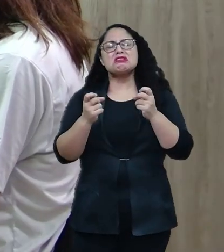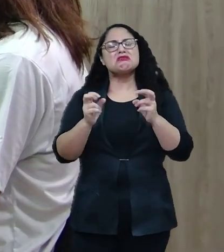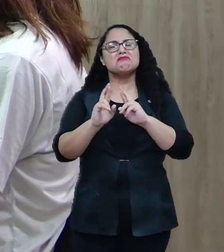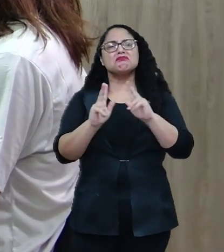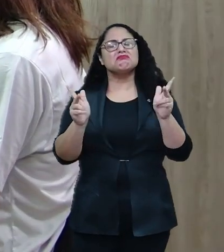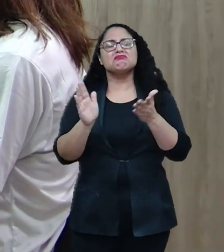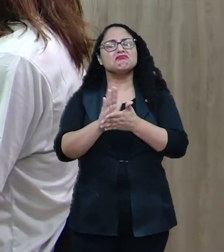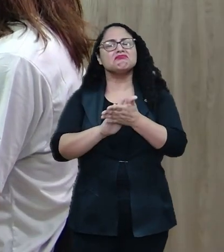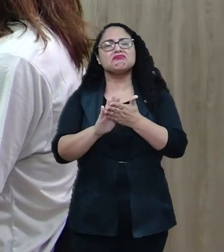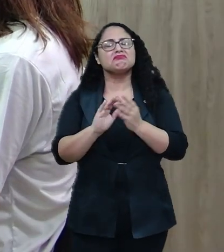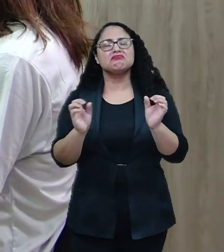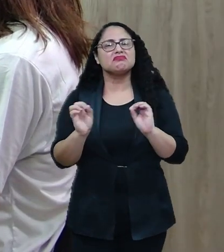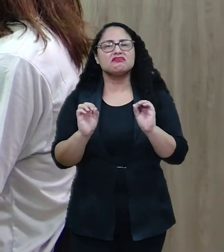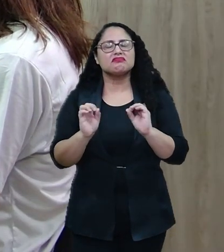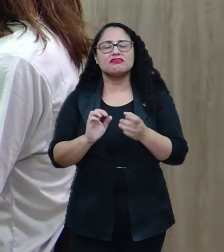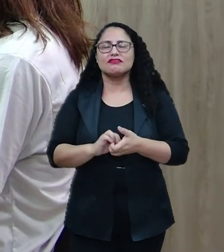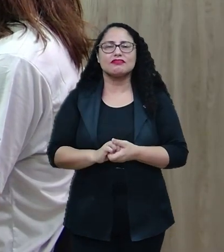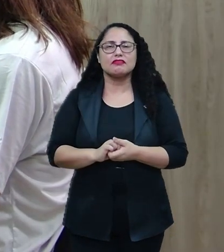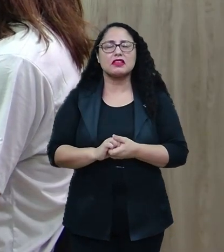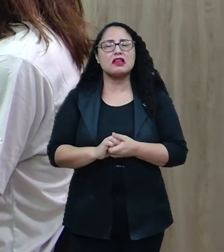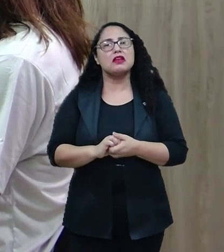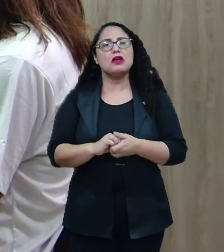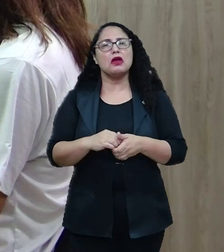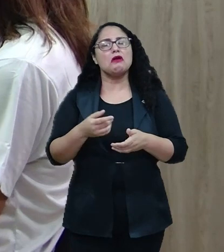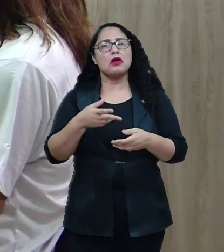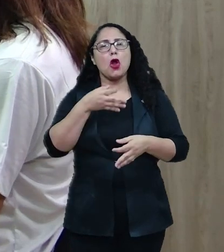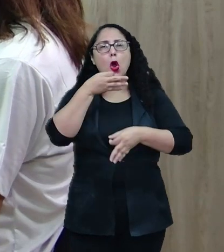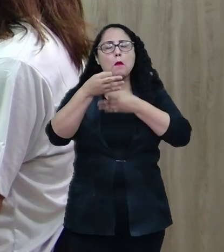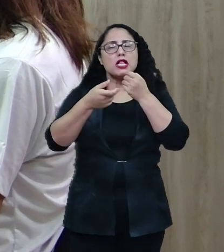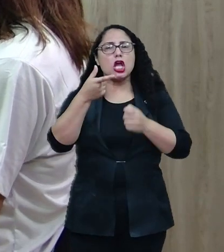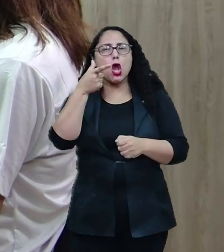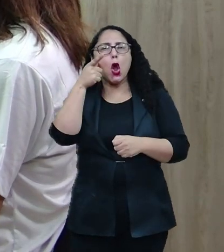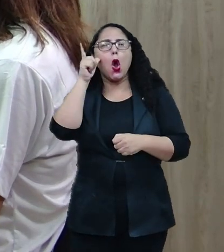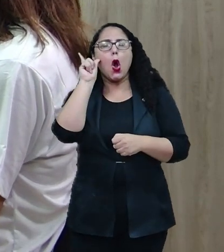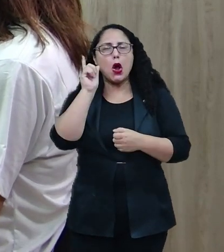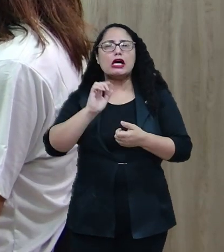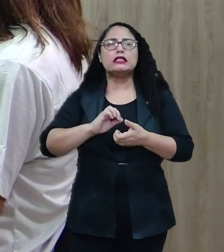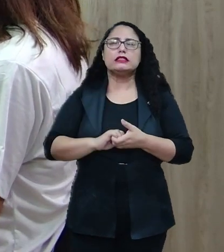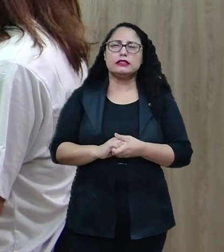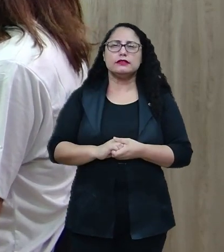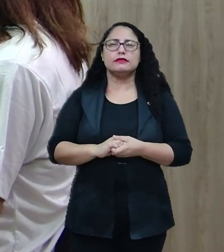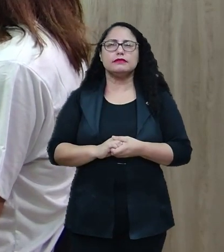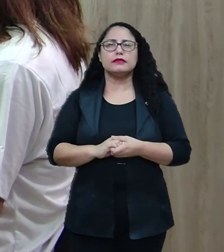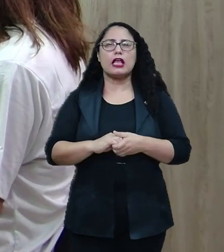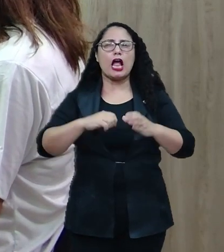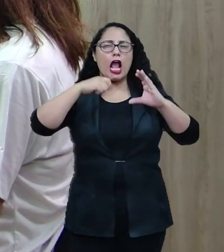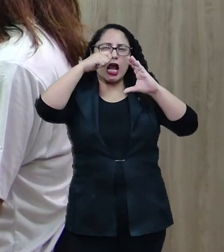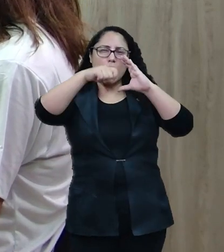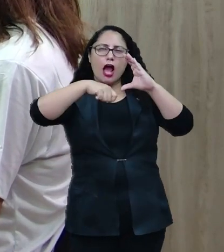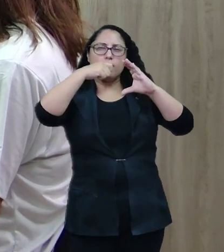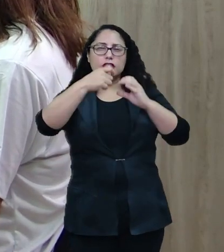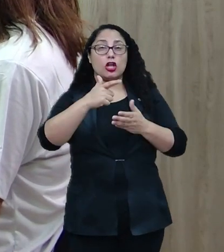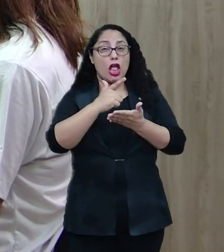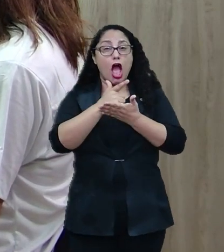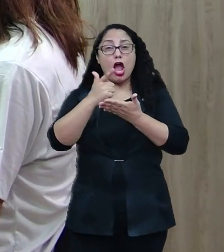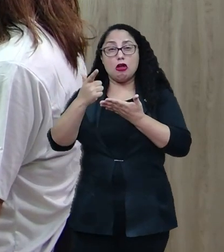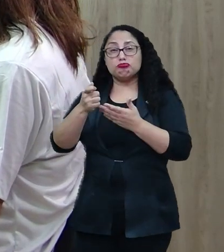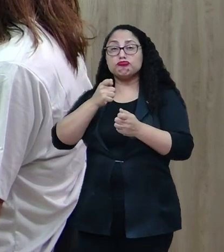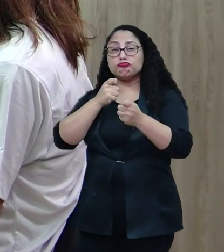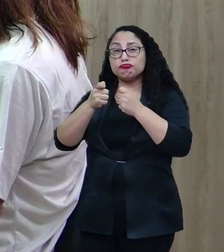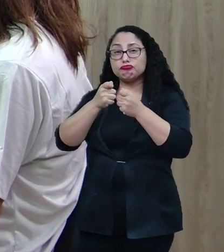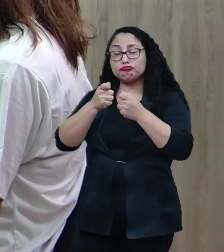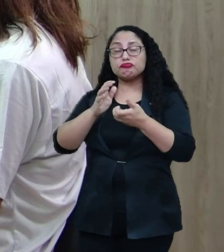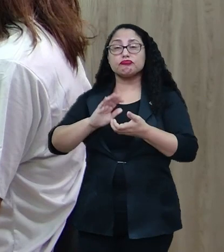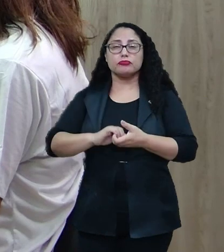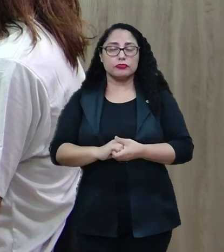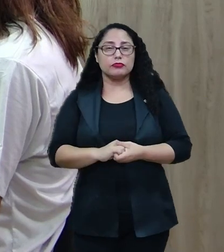diferença não. Mas o que eu até comentei ontem na gravação da reportagem é que,